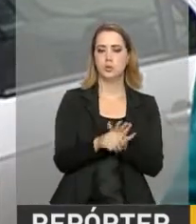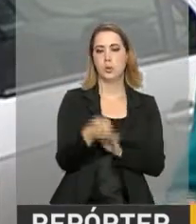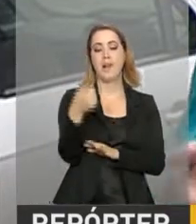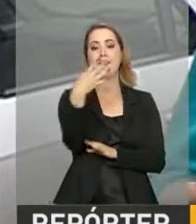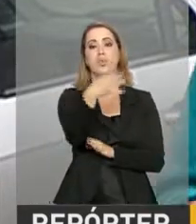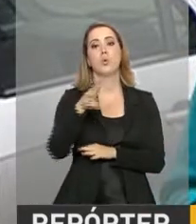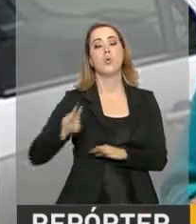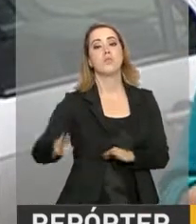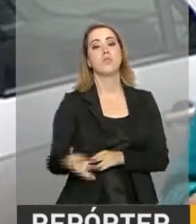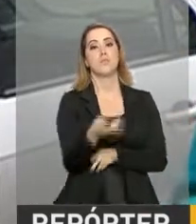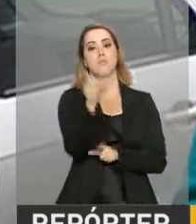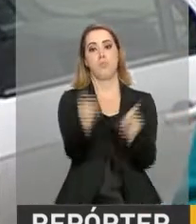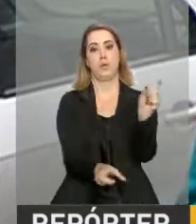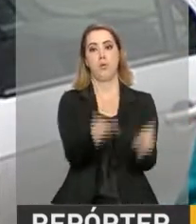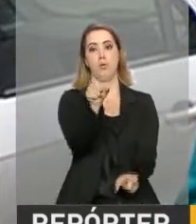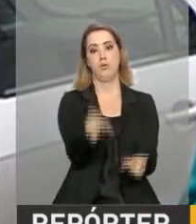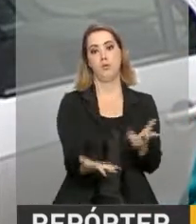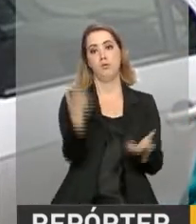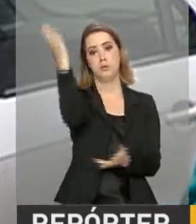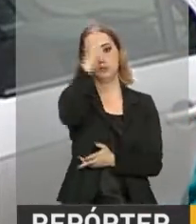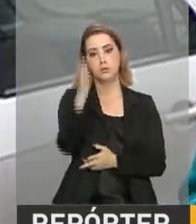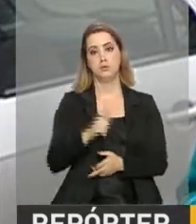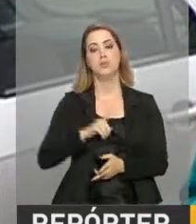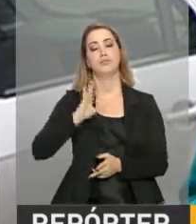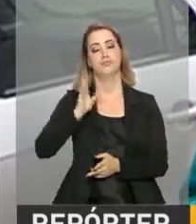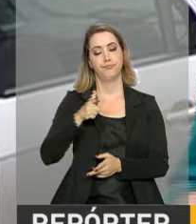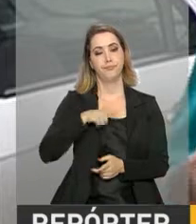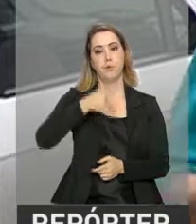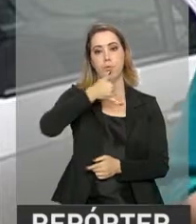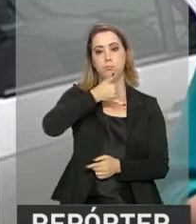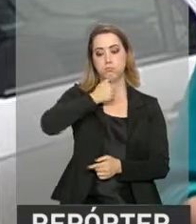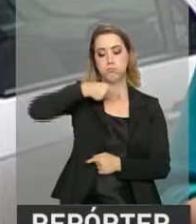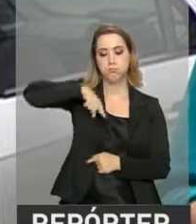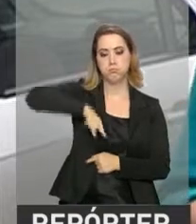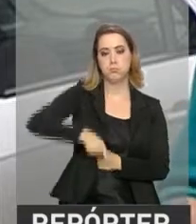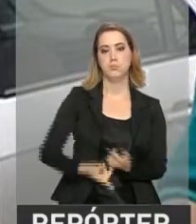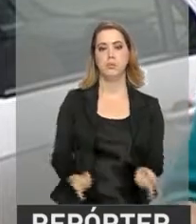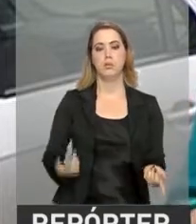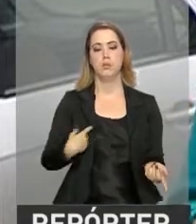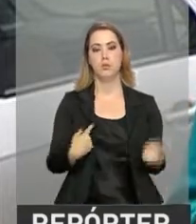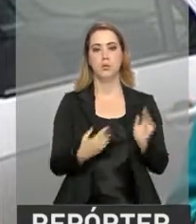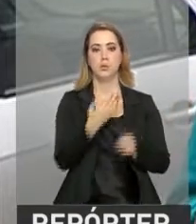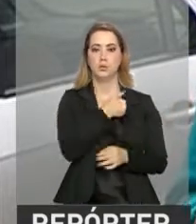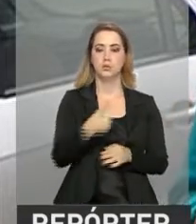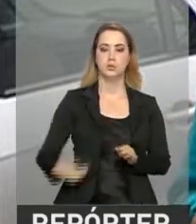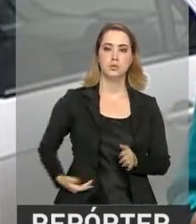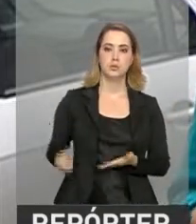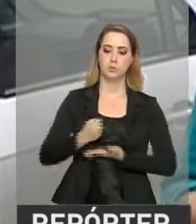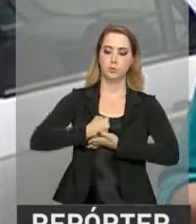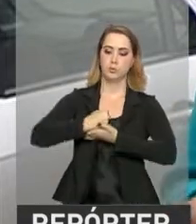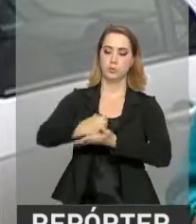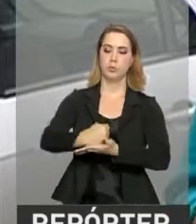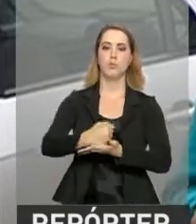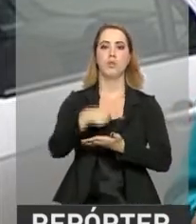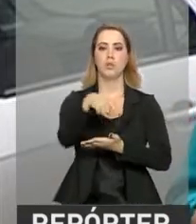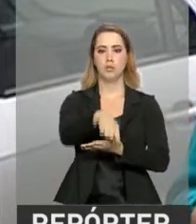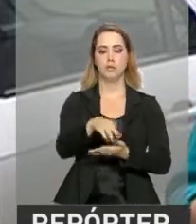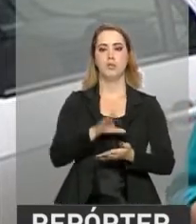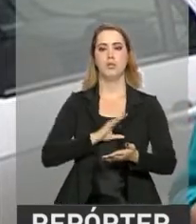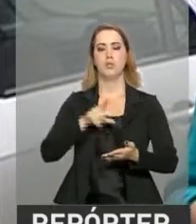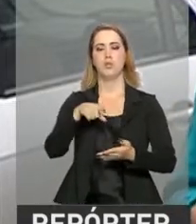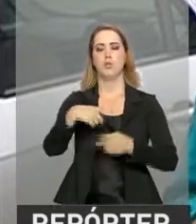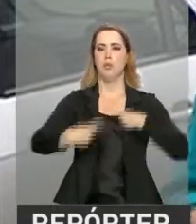segundo o último levantamento do ministério da saúde o governo oferece tratamento contra a doença a política de saúde mental